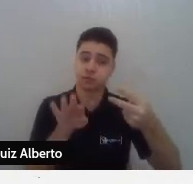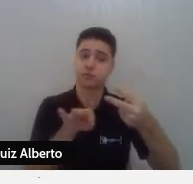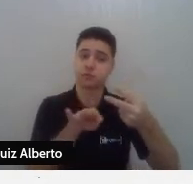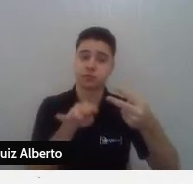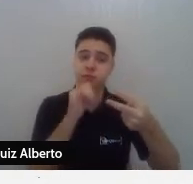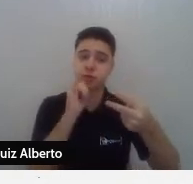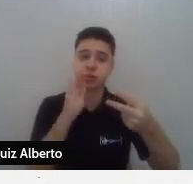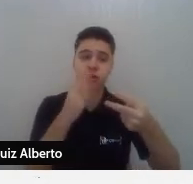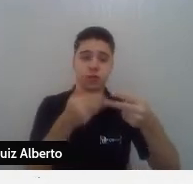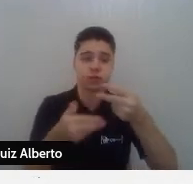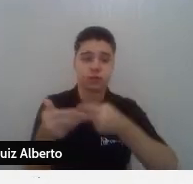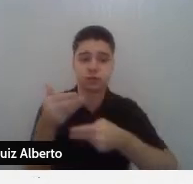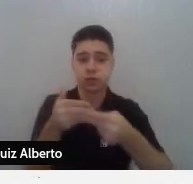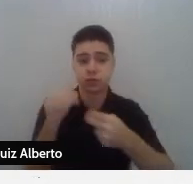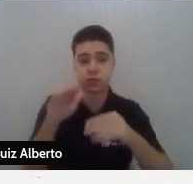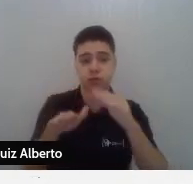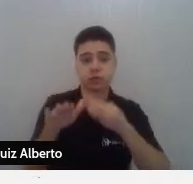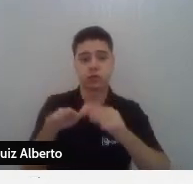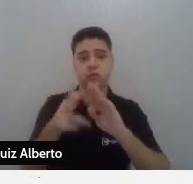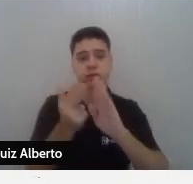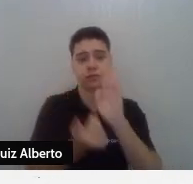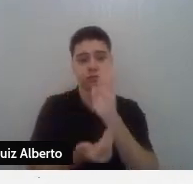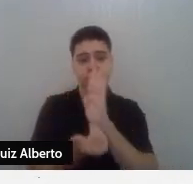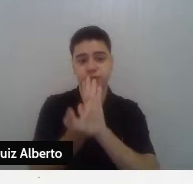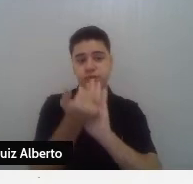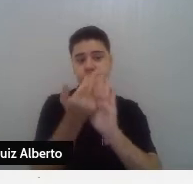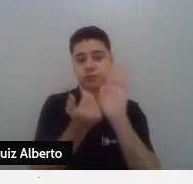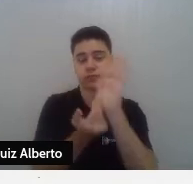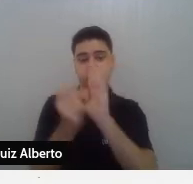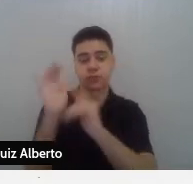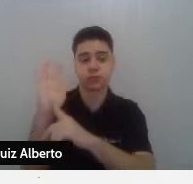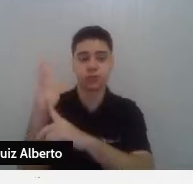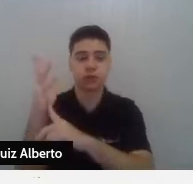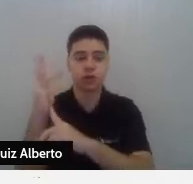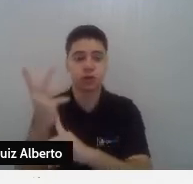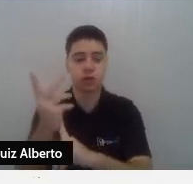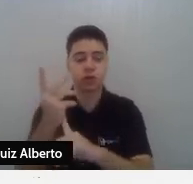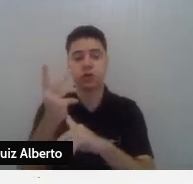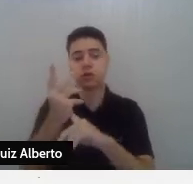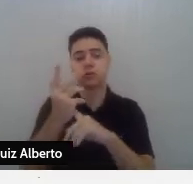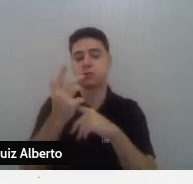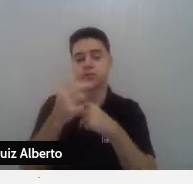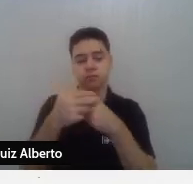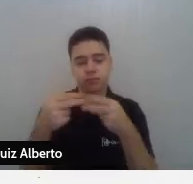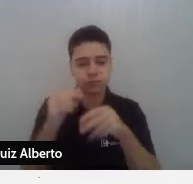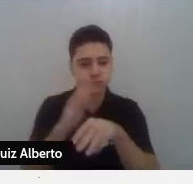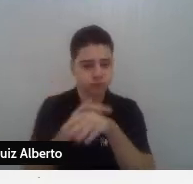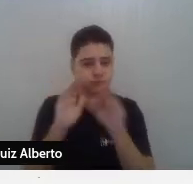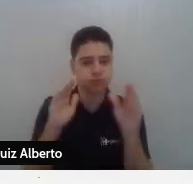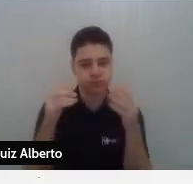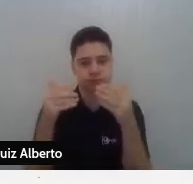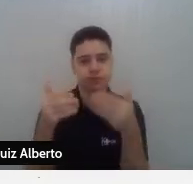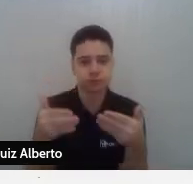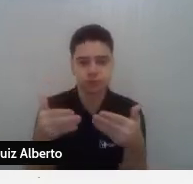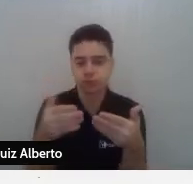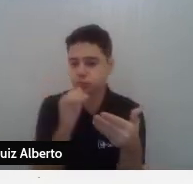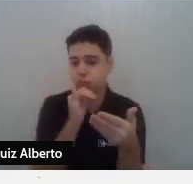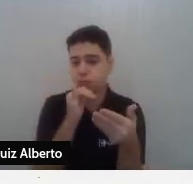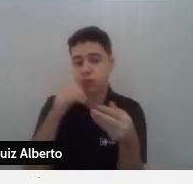uma reprodução de talvez uma obra de arte, alguma coisa do gênero, mais elaborado. Então, o que